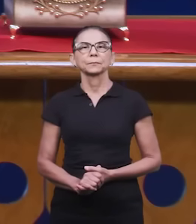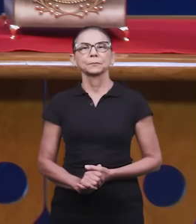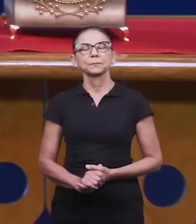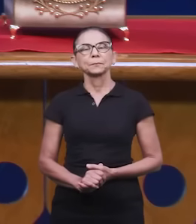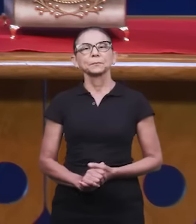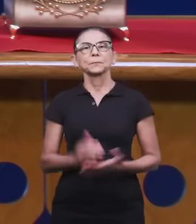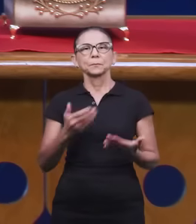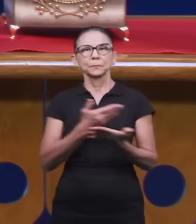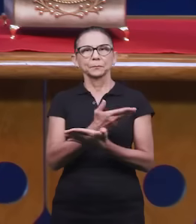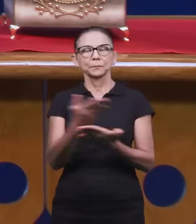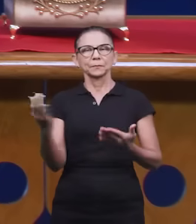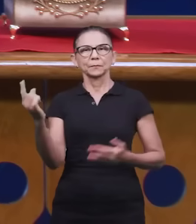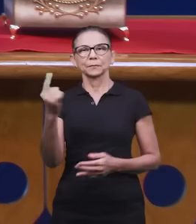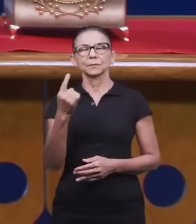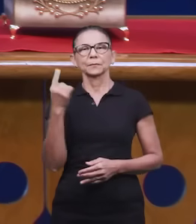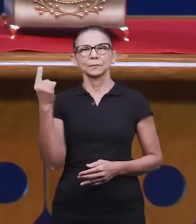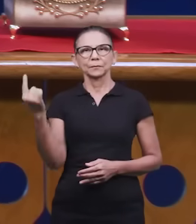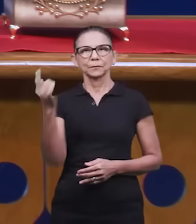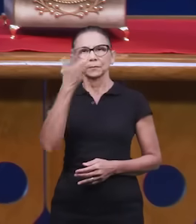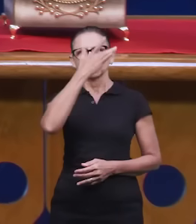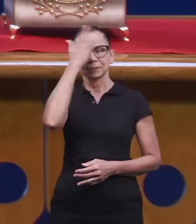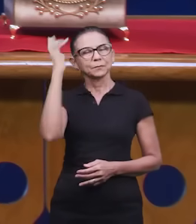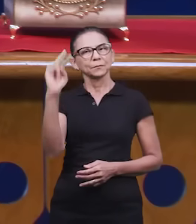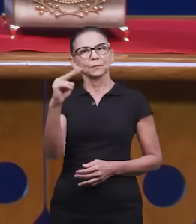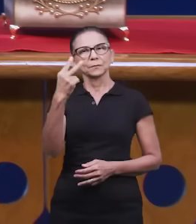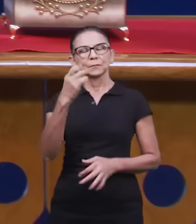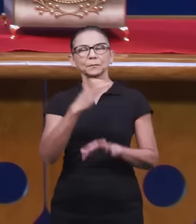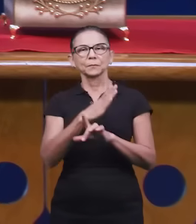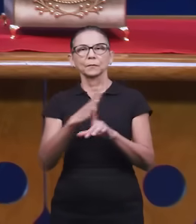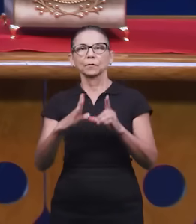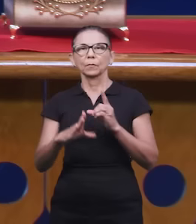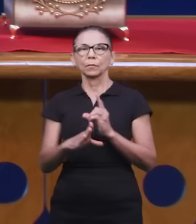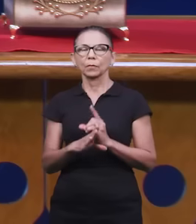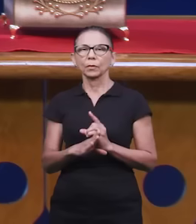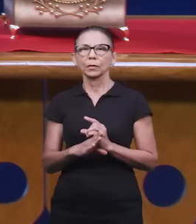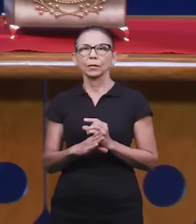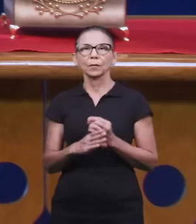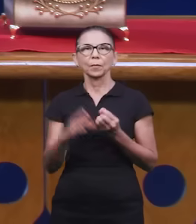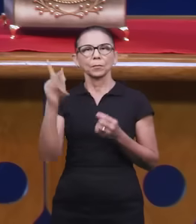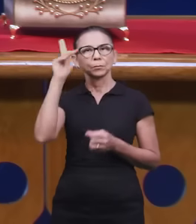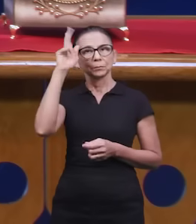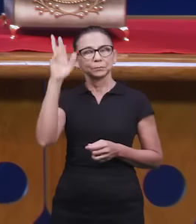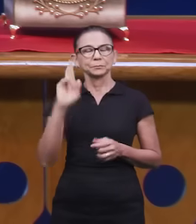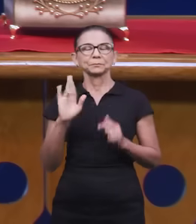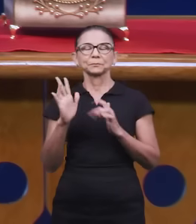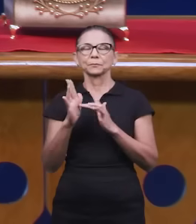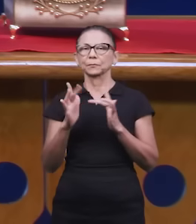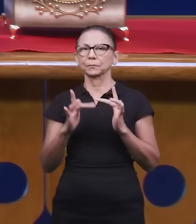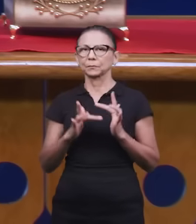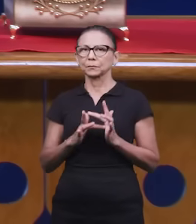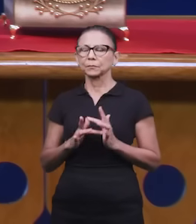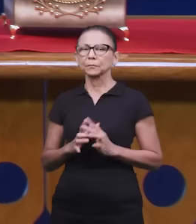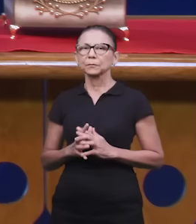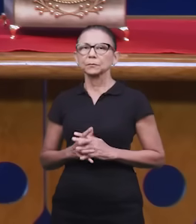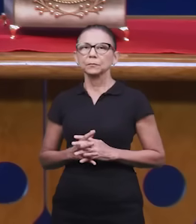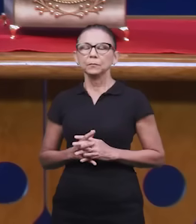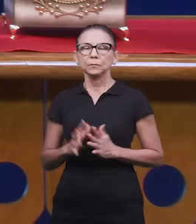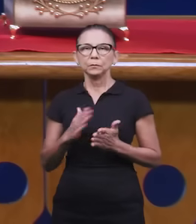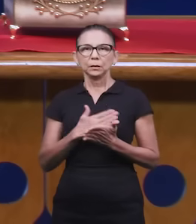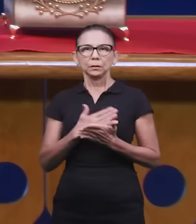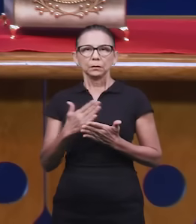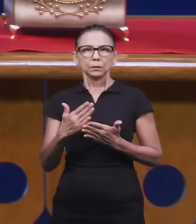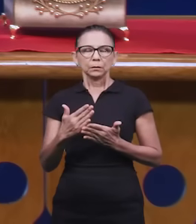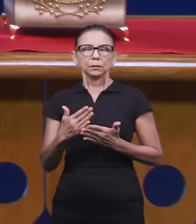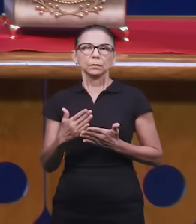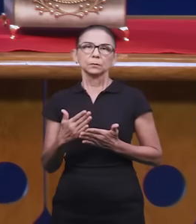Nós saudamos a todos que participam deste culto com a paz do Senhor Jesus. Nós